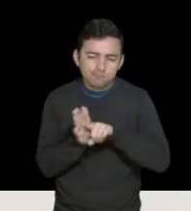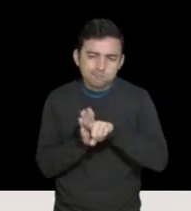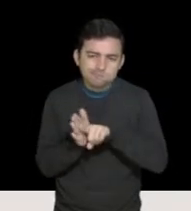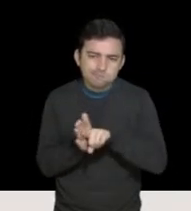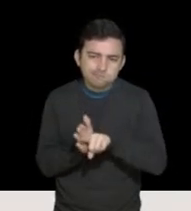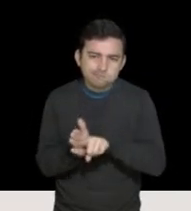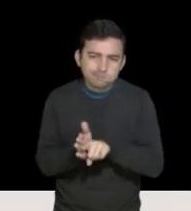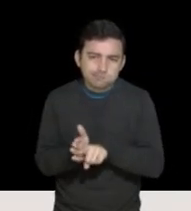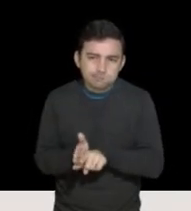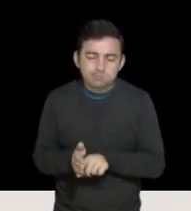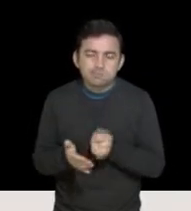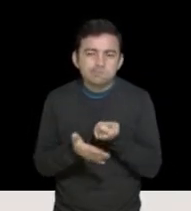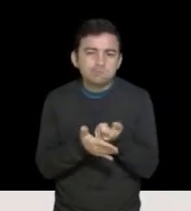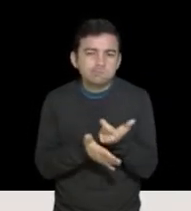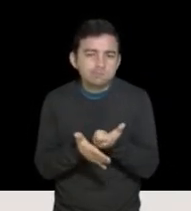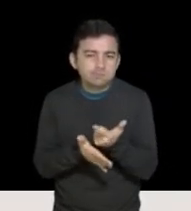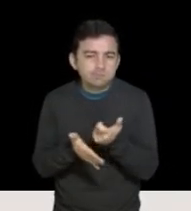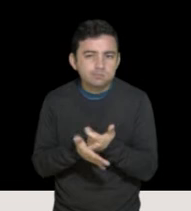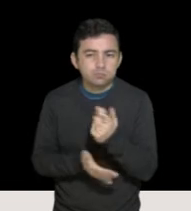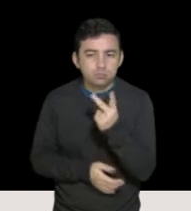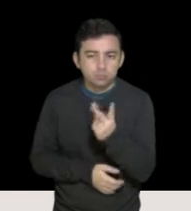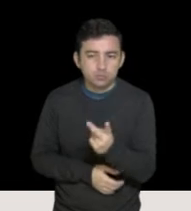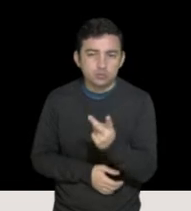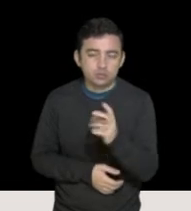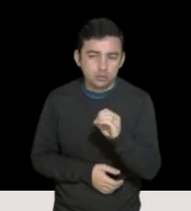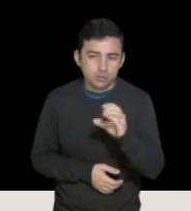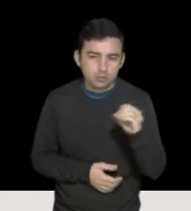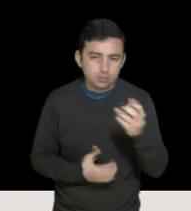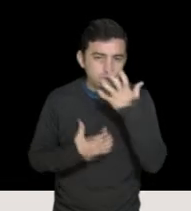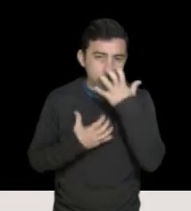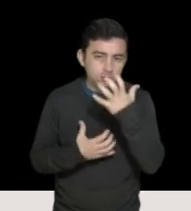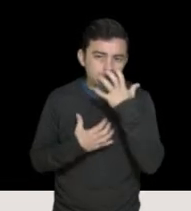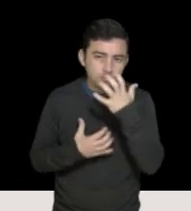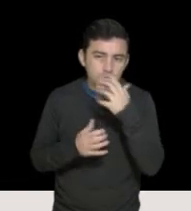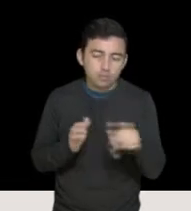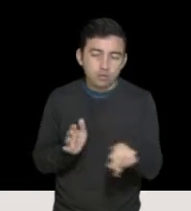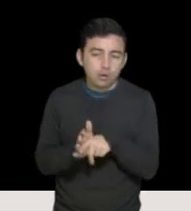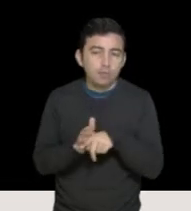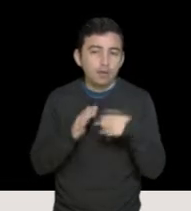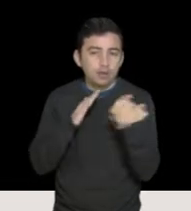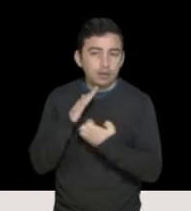a aquisição de 200 respiradores da empresa